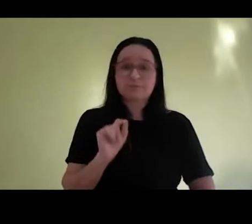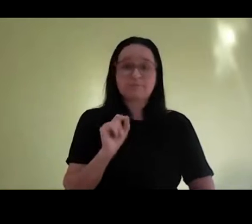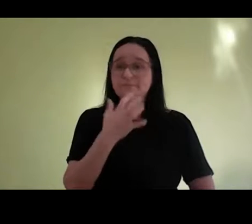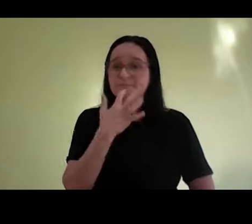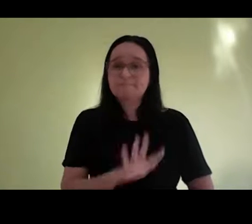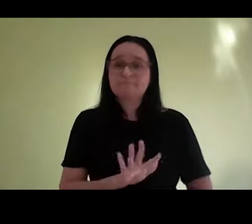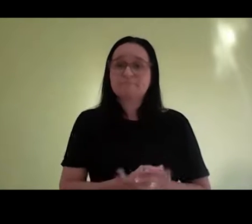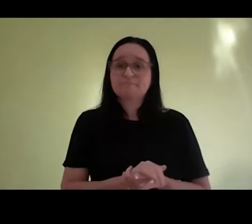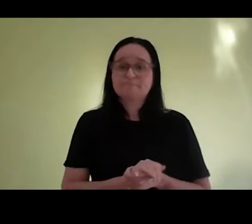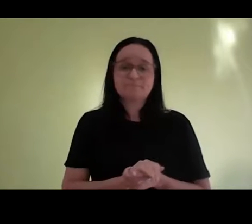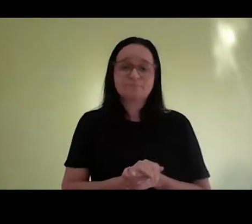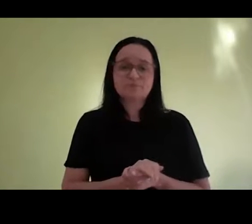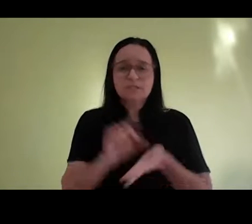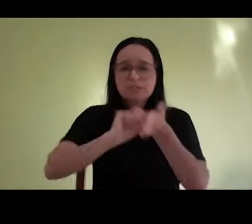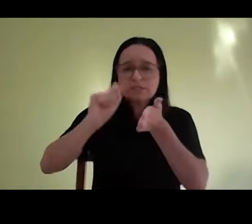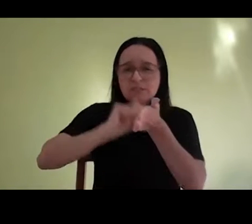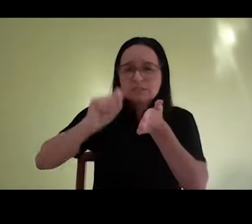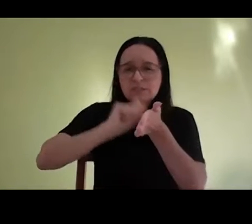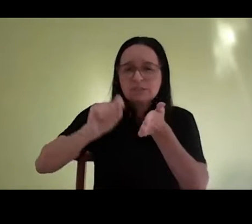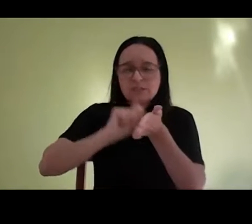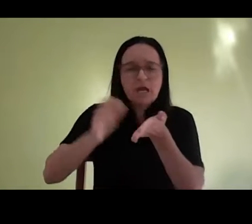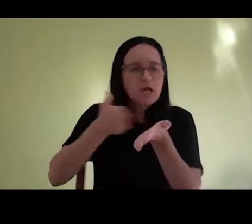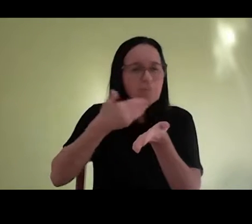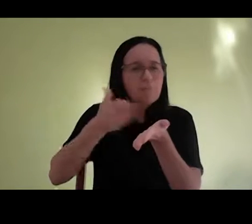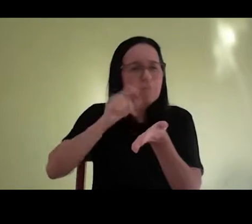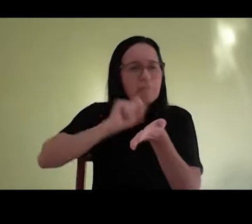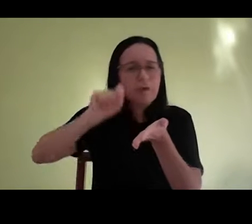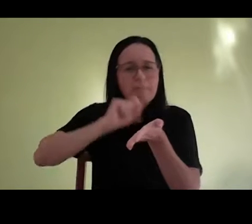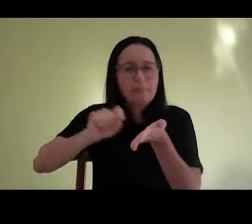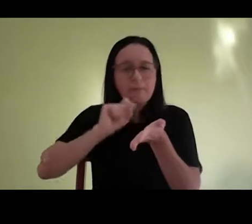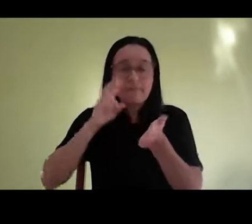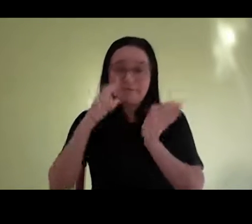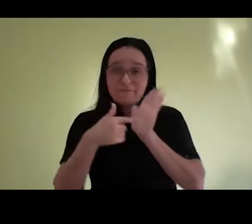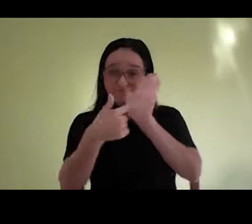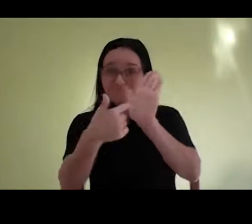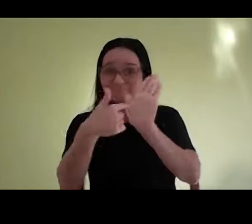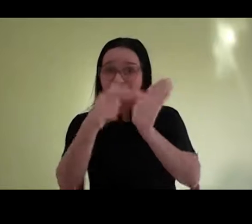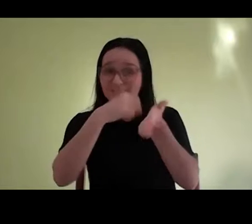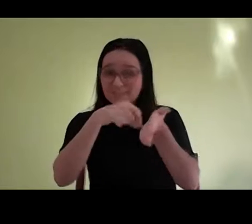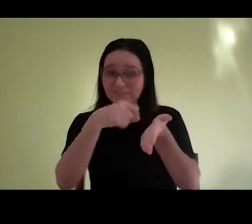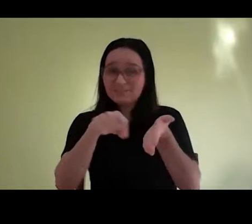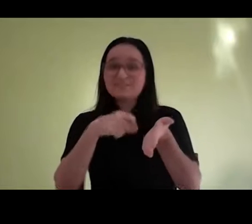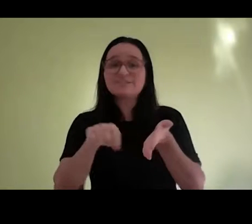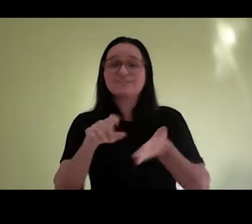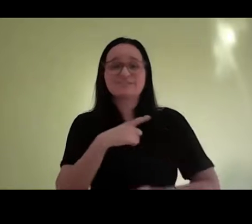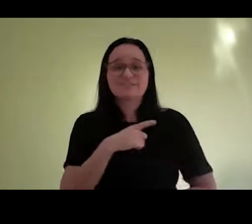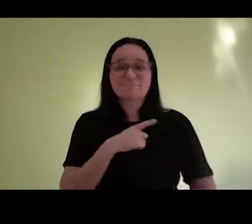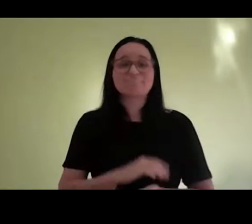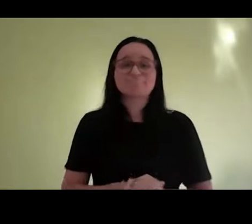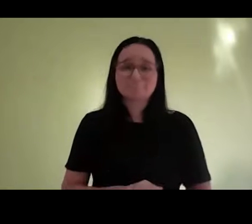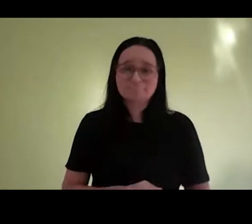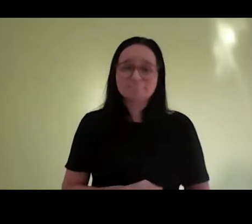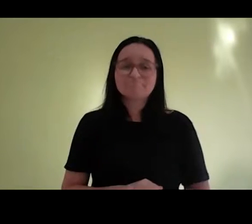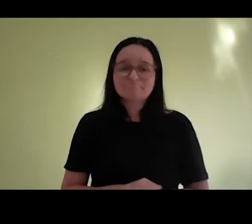e enchendo cadernos e cadernos de anotações, né? O meu caderno aqui, ó, minhas coisas aqui, e tendo que fazer